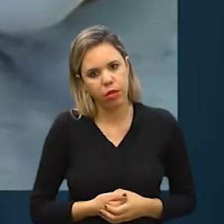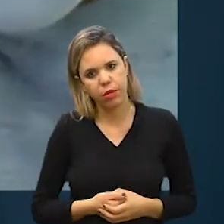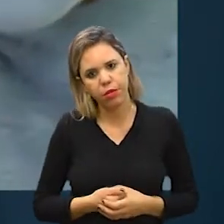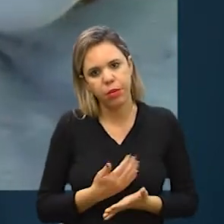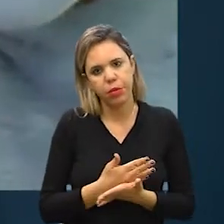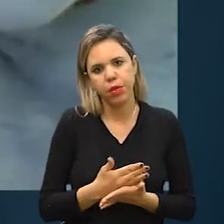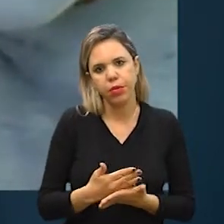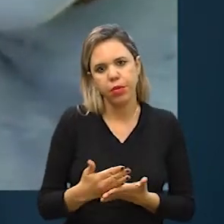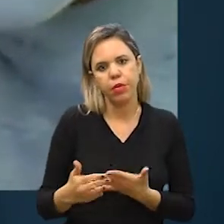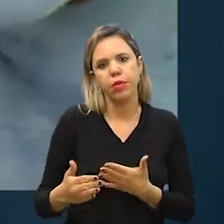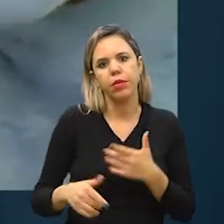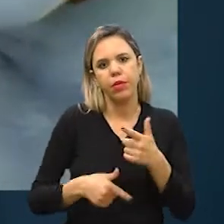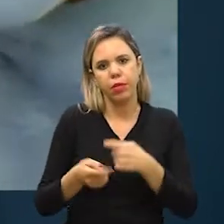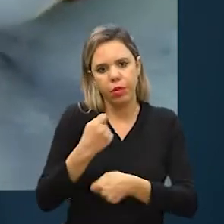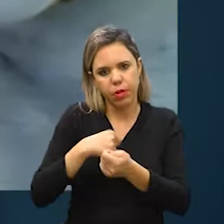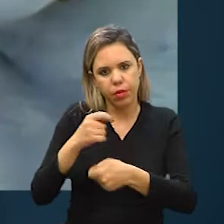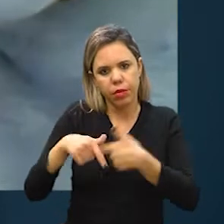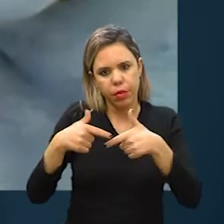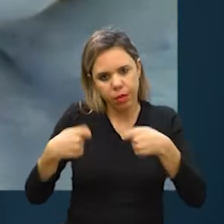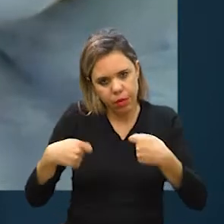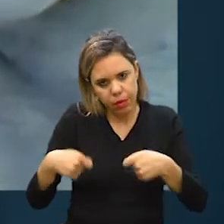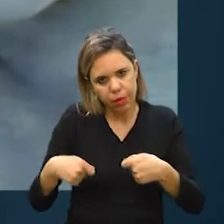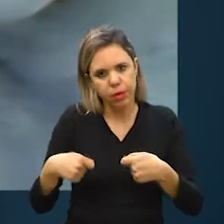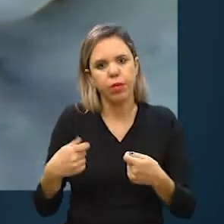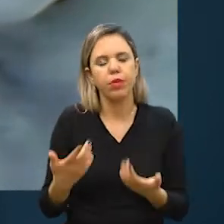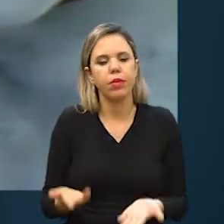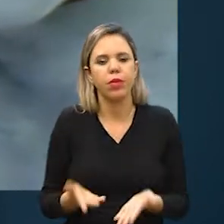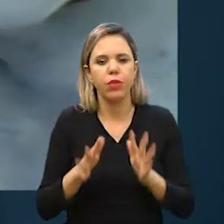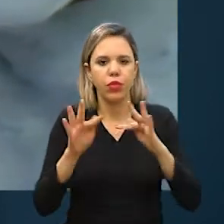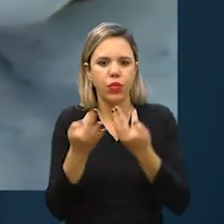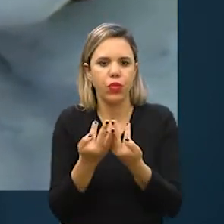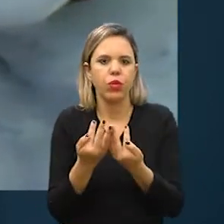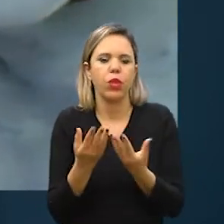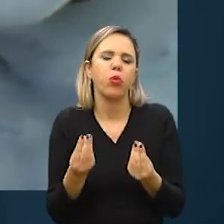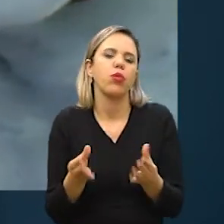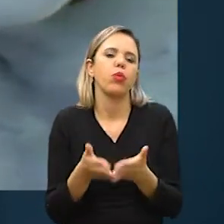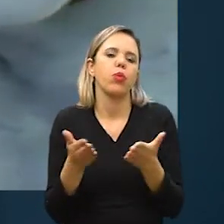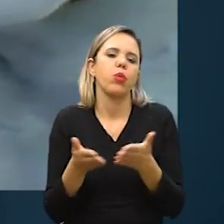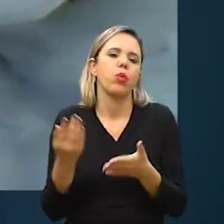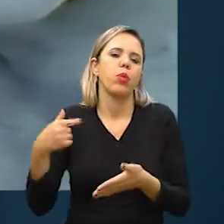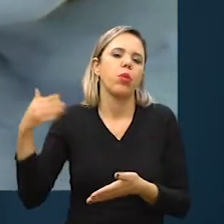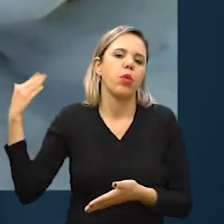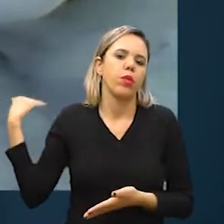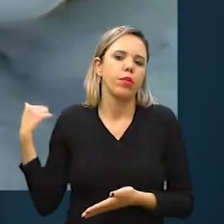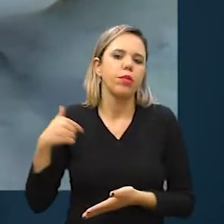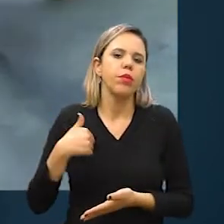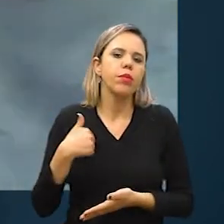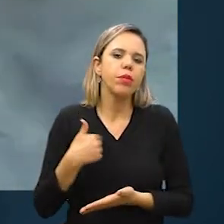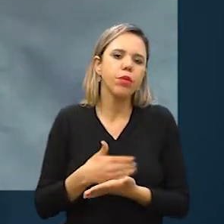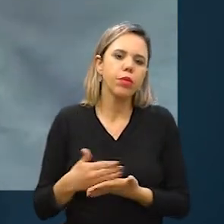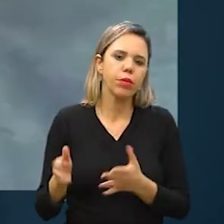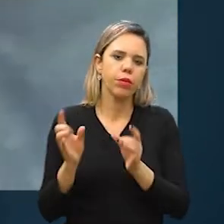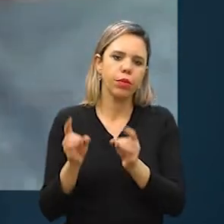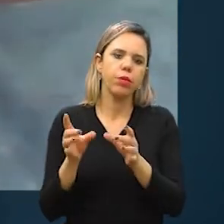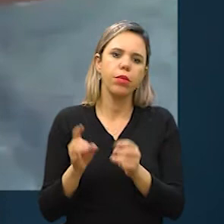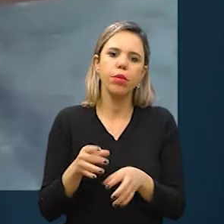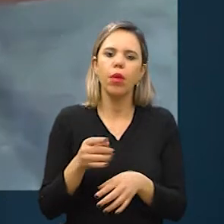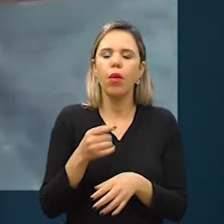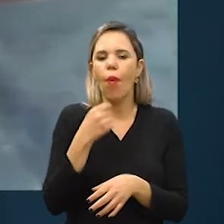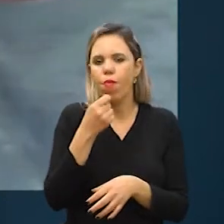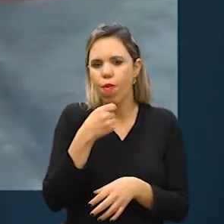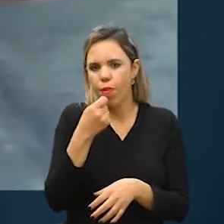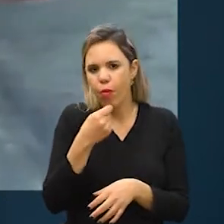idade, comecei a empreender por necessidade. Meus pais eram muito pobres e eu comecei a